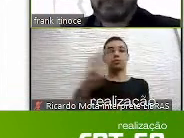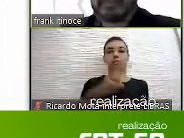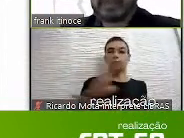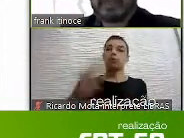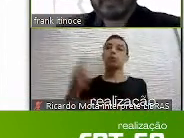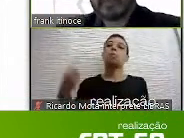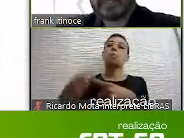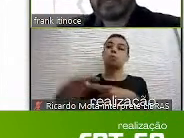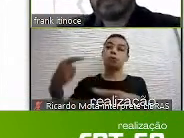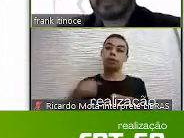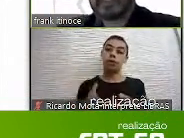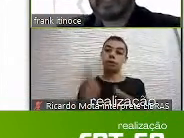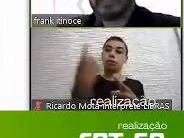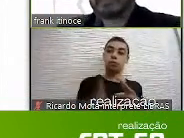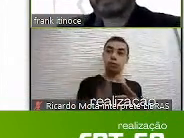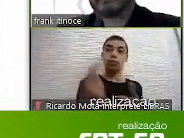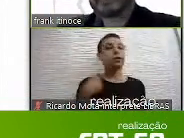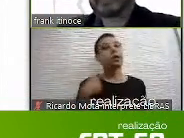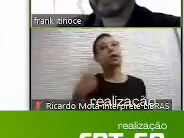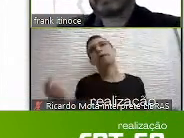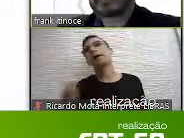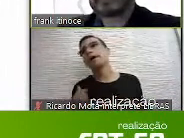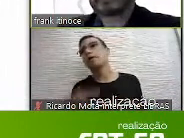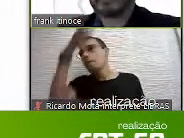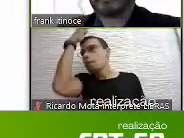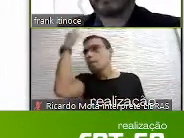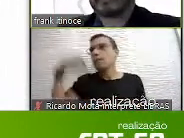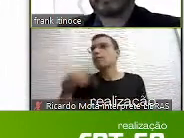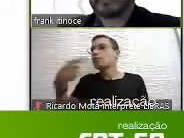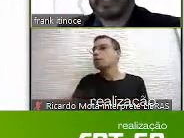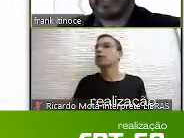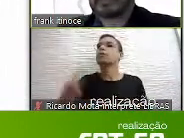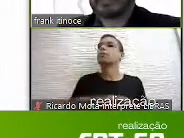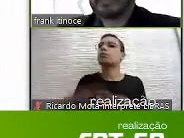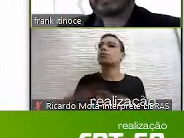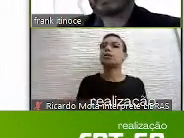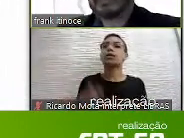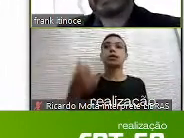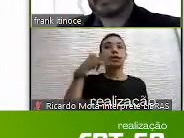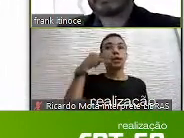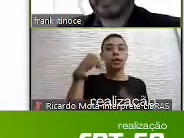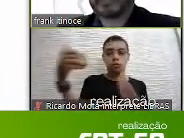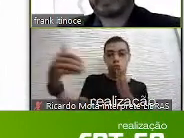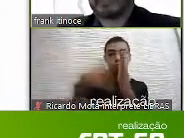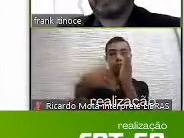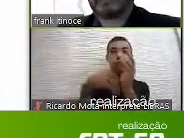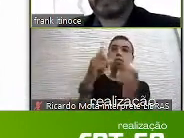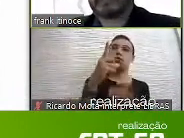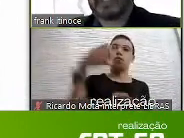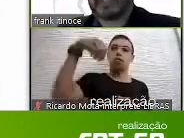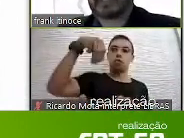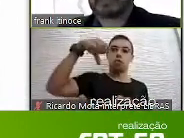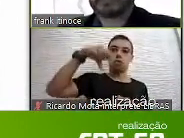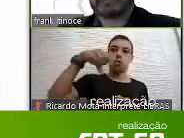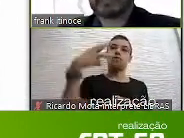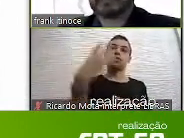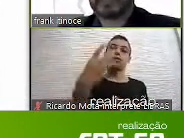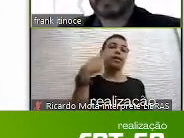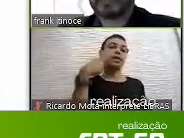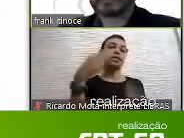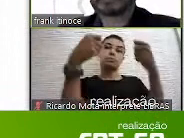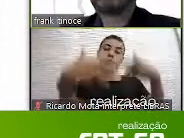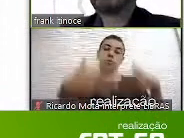está ali. Eu estou aqui porque teve uma denúncia no telefone 193 dizendo que esse prédio aqui estava irregular, que tinha